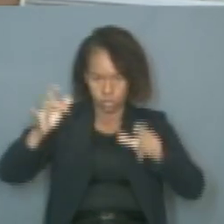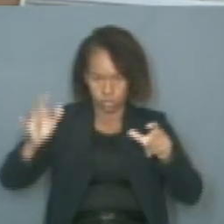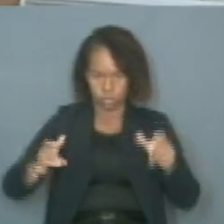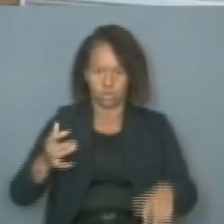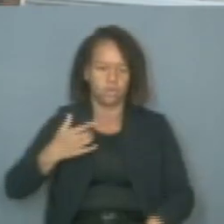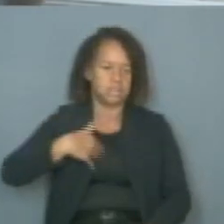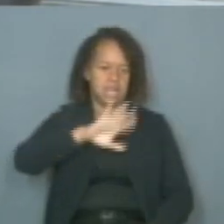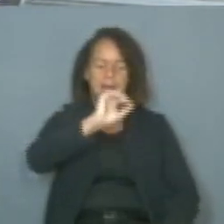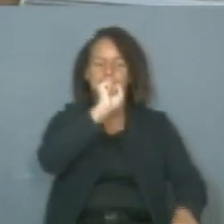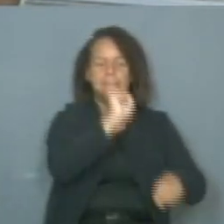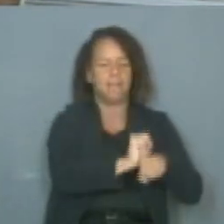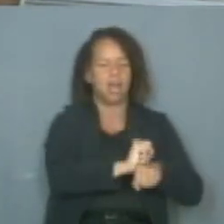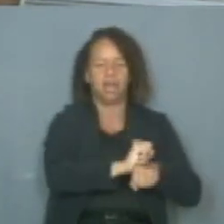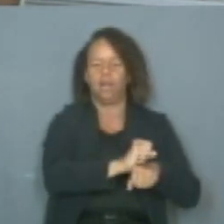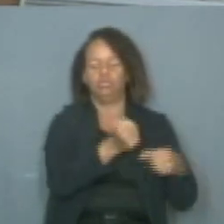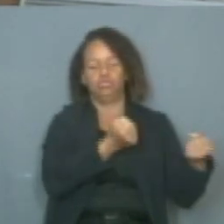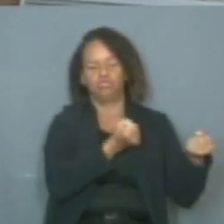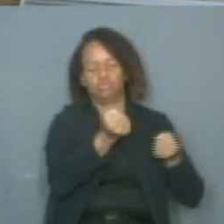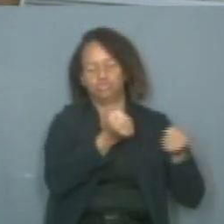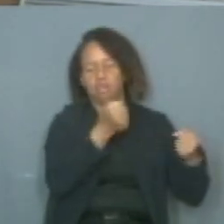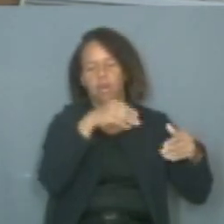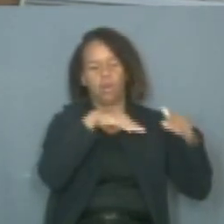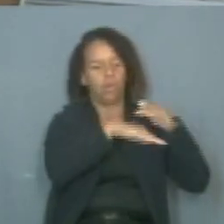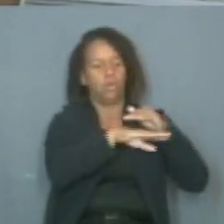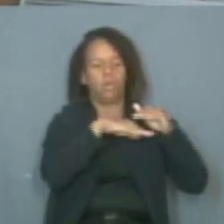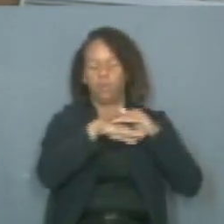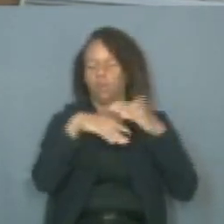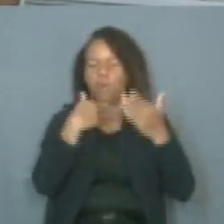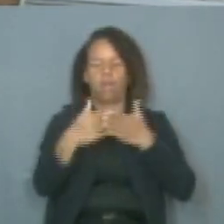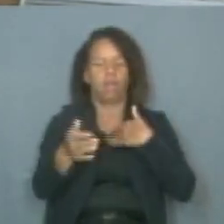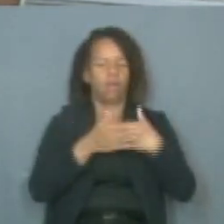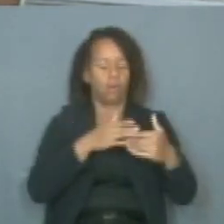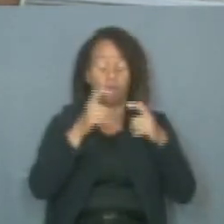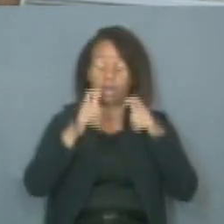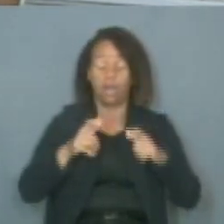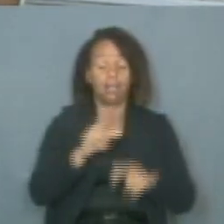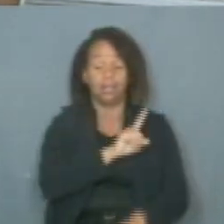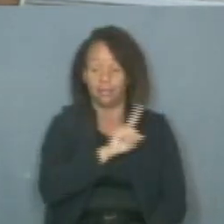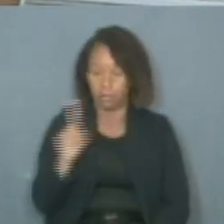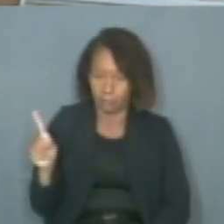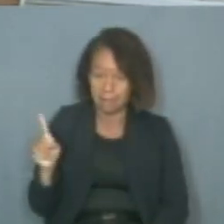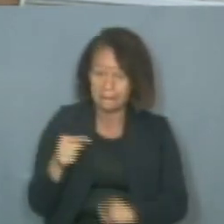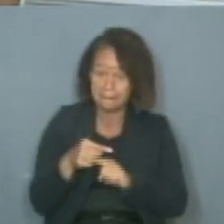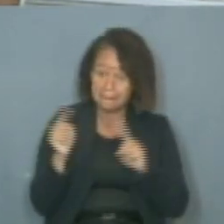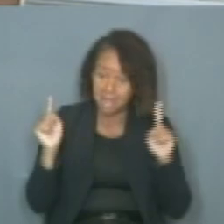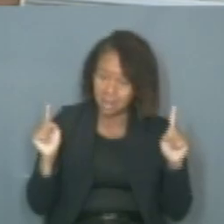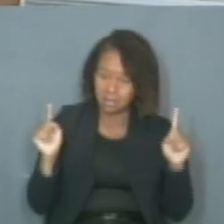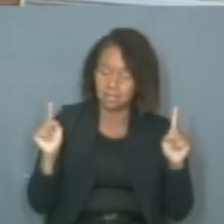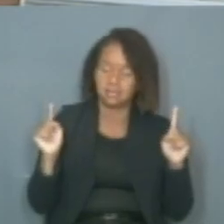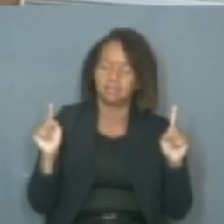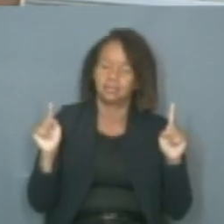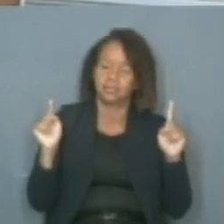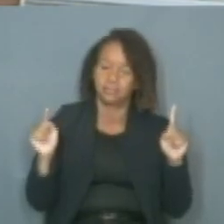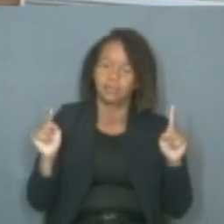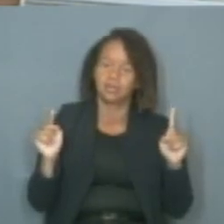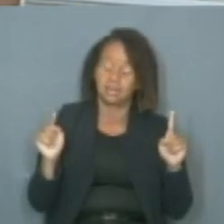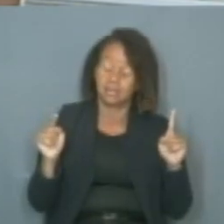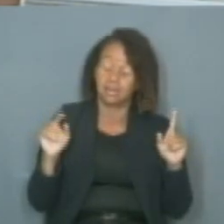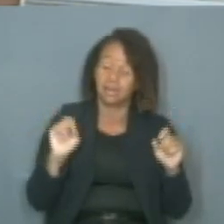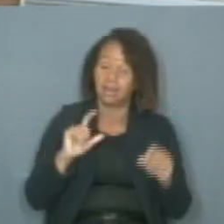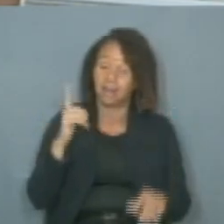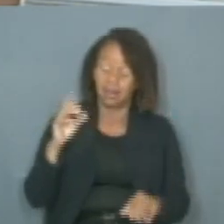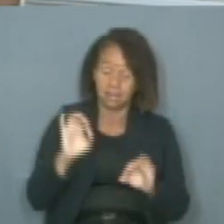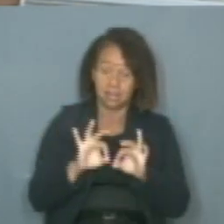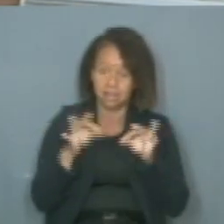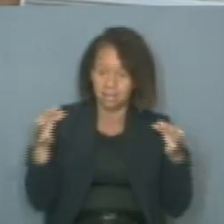saiam parando os seus carros à torta e à direita em todo canto. Mas eu quero que uma coisa óbvia,